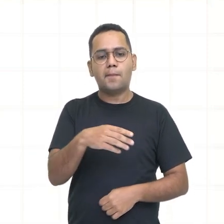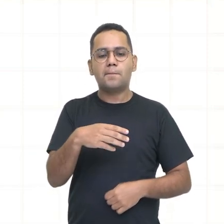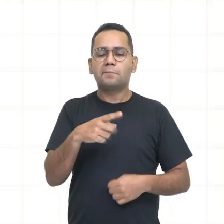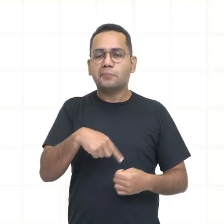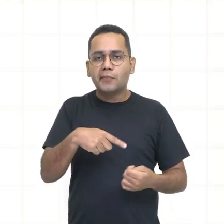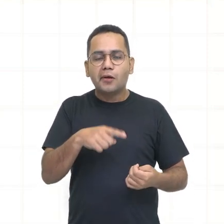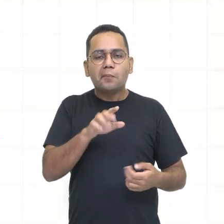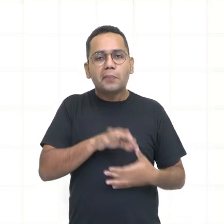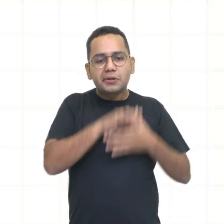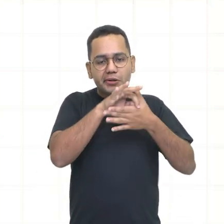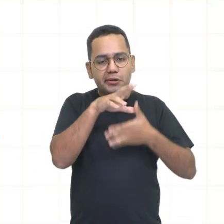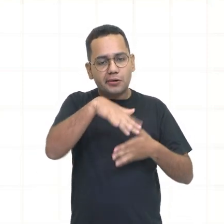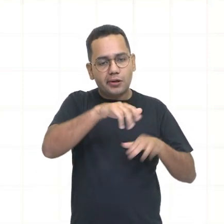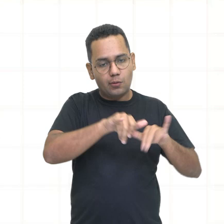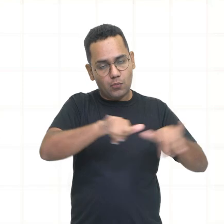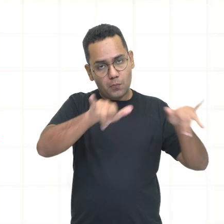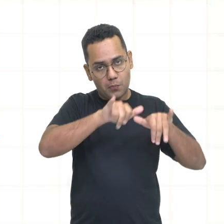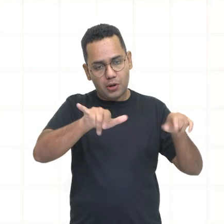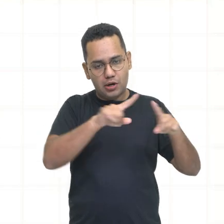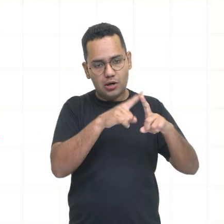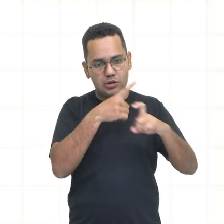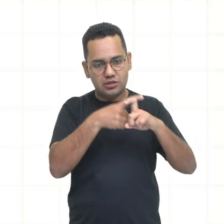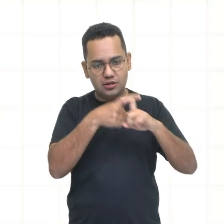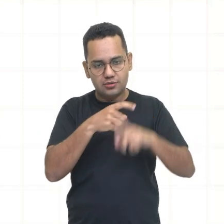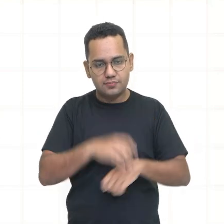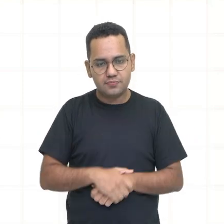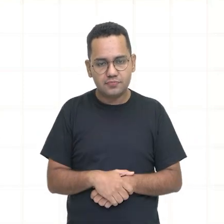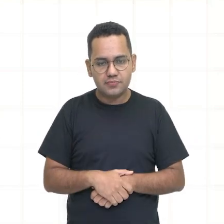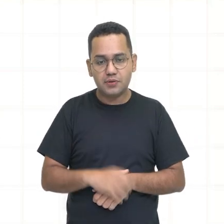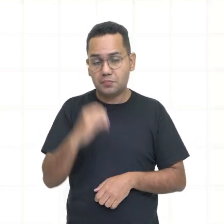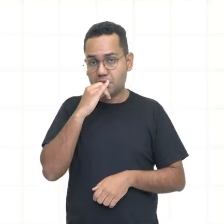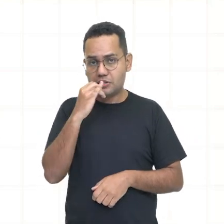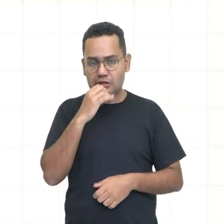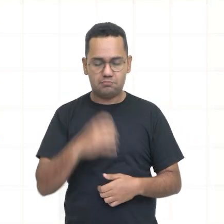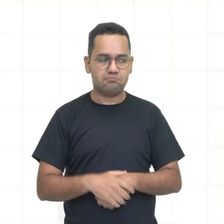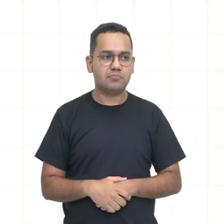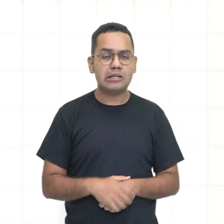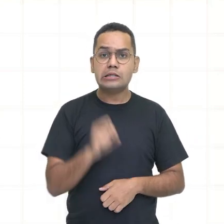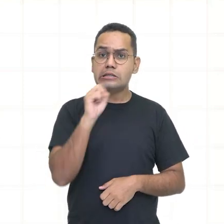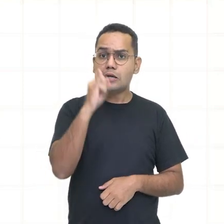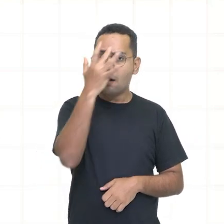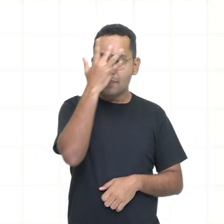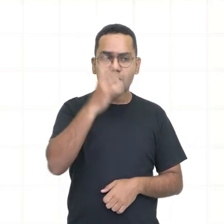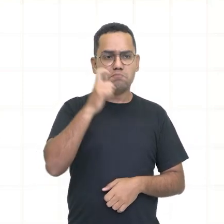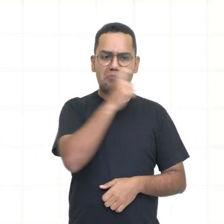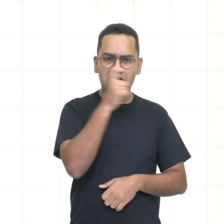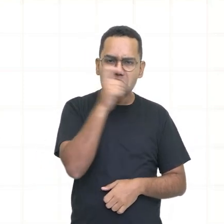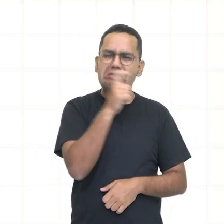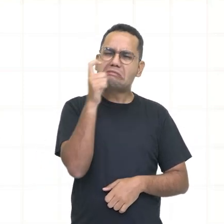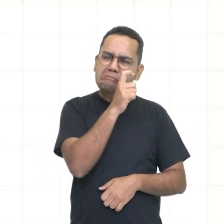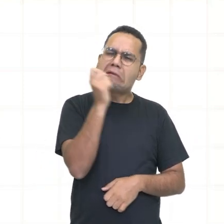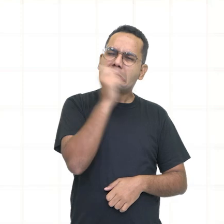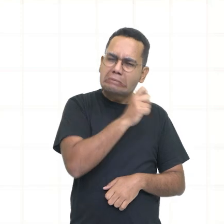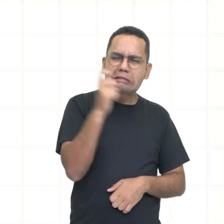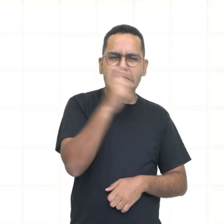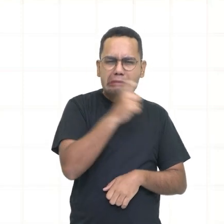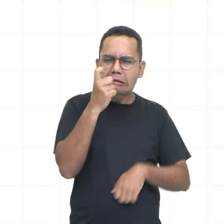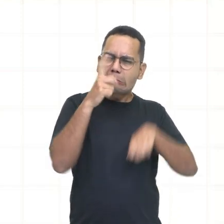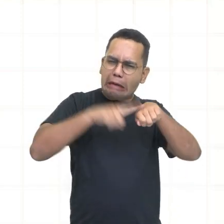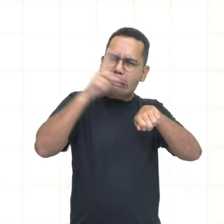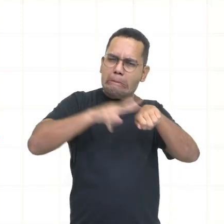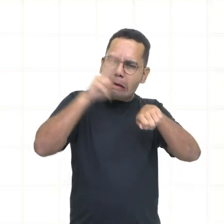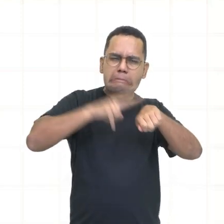vai afirmar que uma mentira dita 100 vezes torna-se verdade, e é uma característica da propaganda